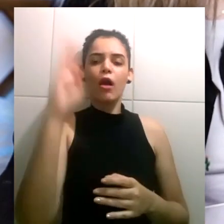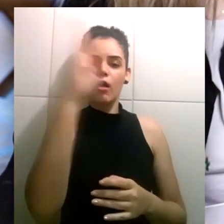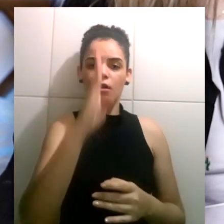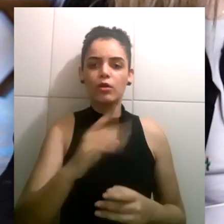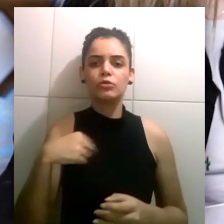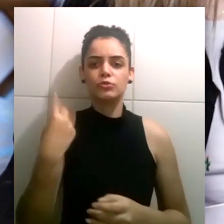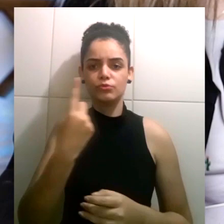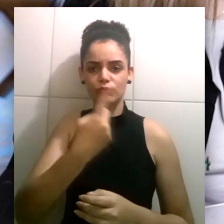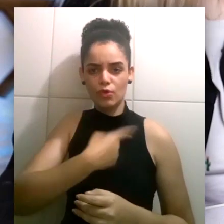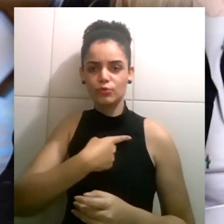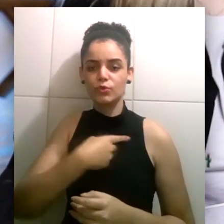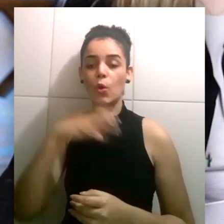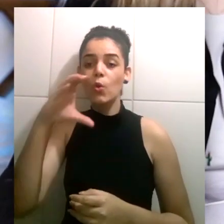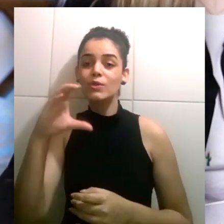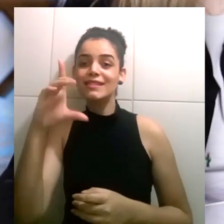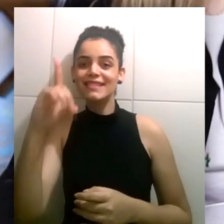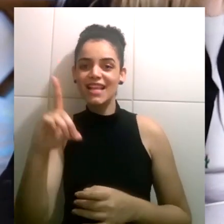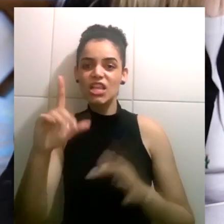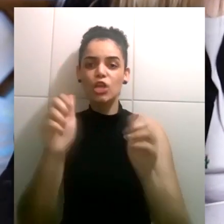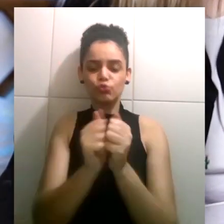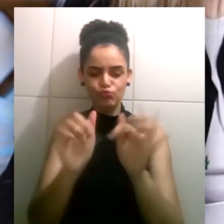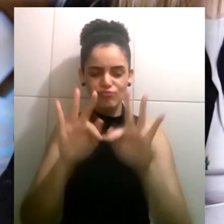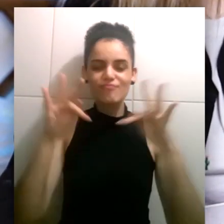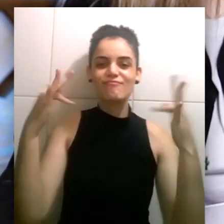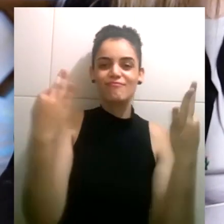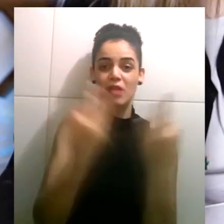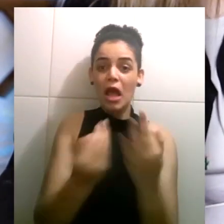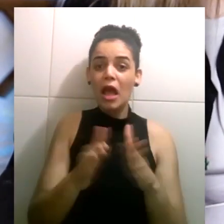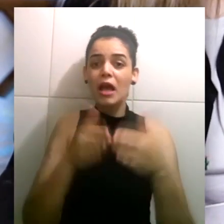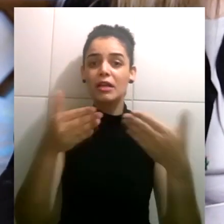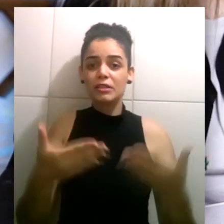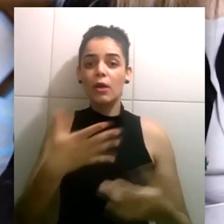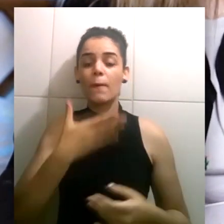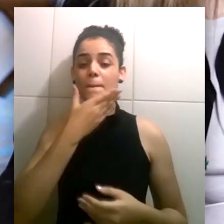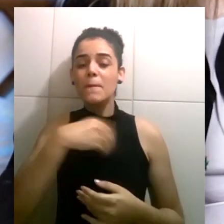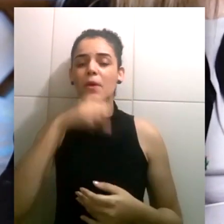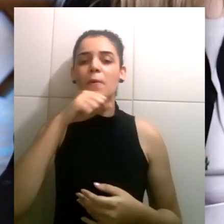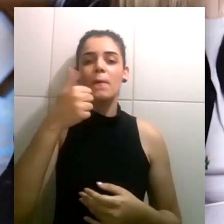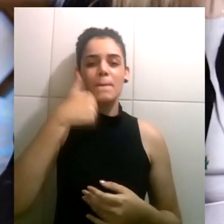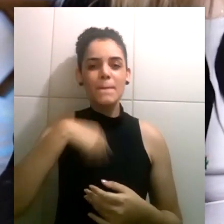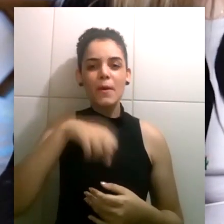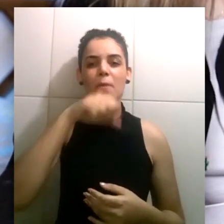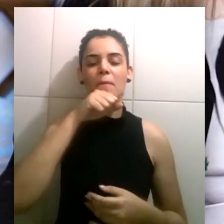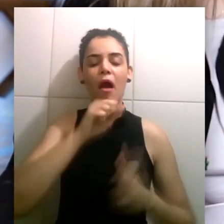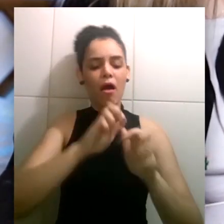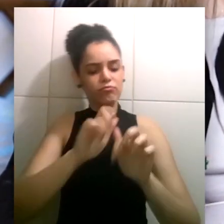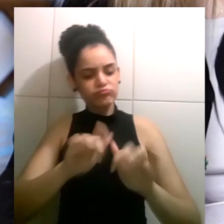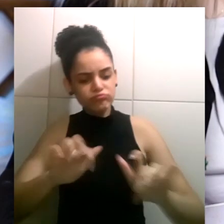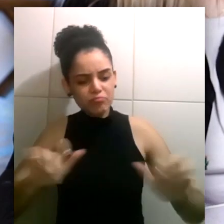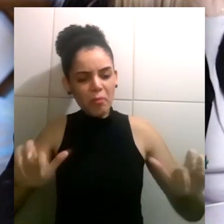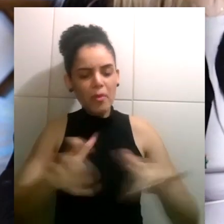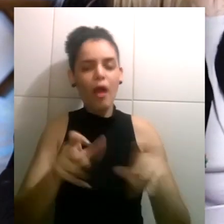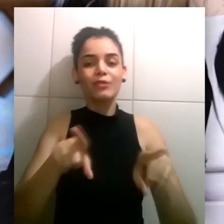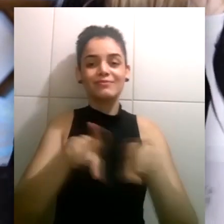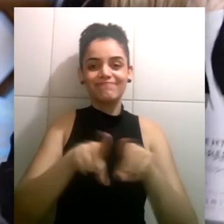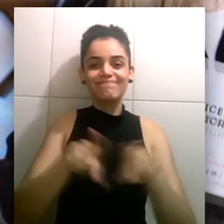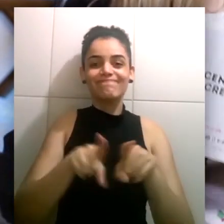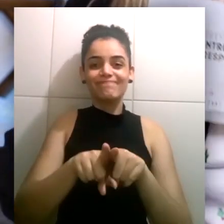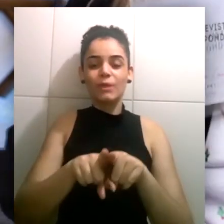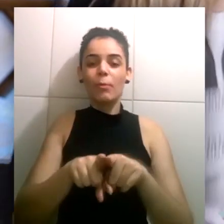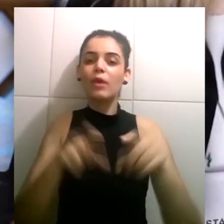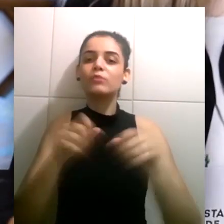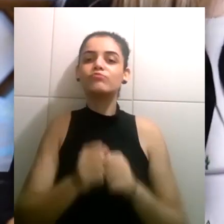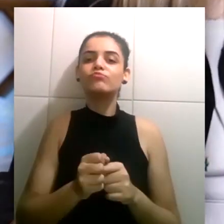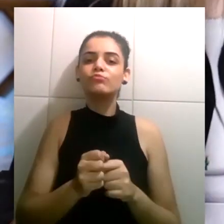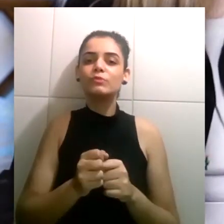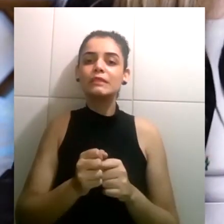gente gravou um CD em família. Ai, que legal. Então, tipo, a música, meu pai é compositor, minha mãe é pianista, ele sempre... Tá na veia,